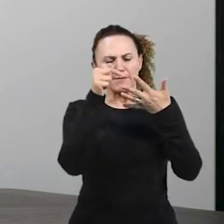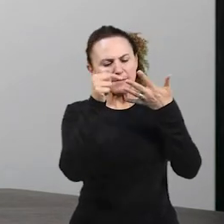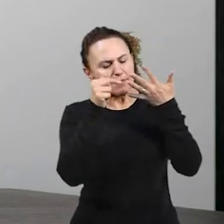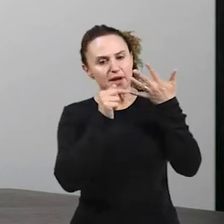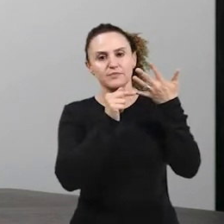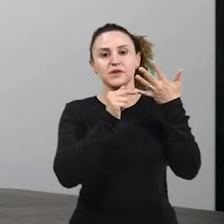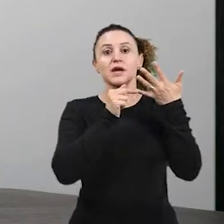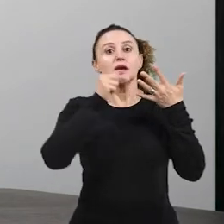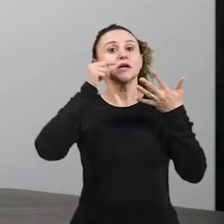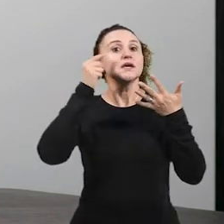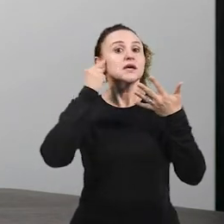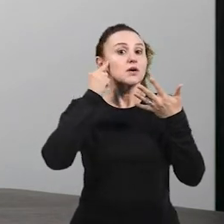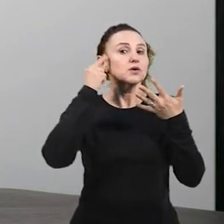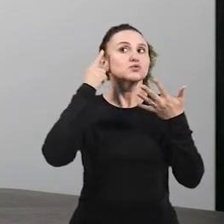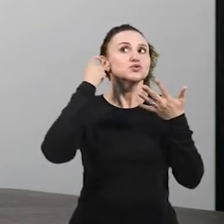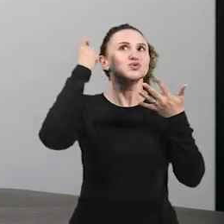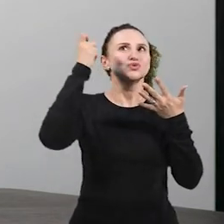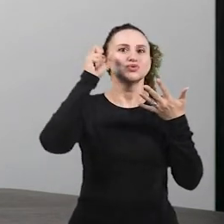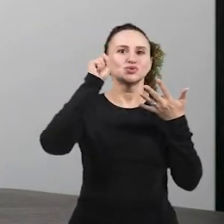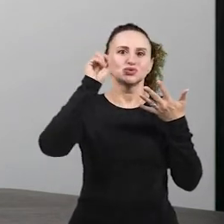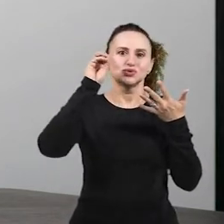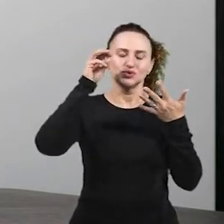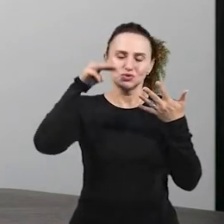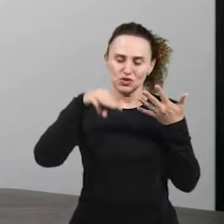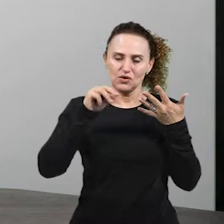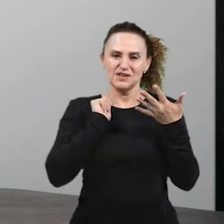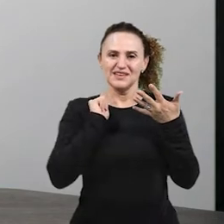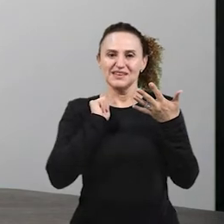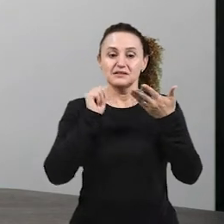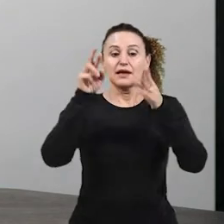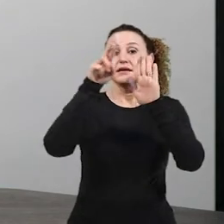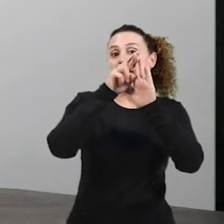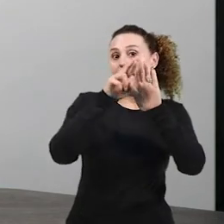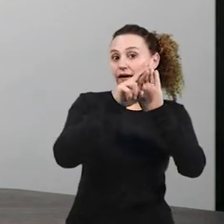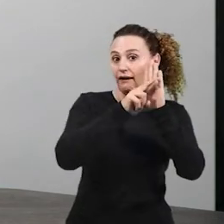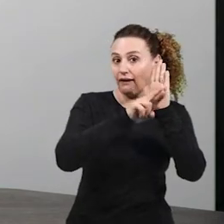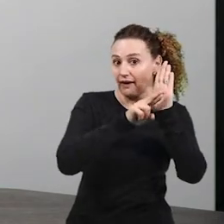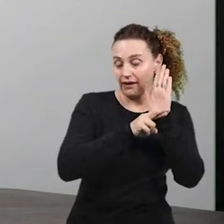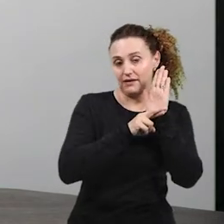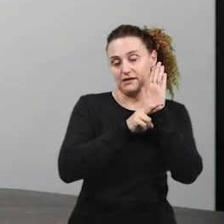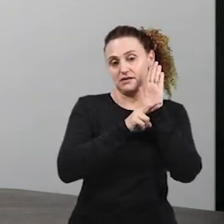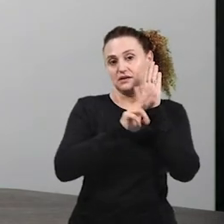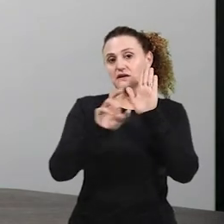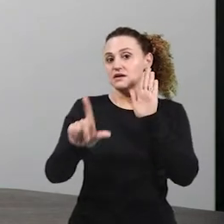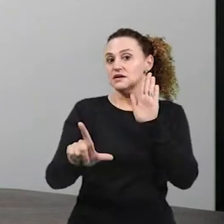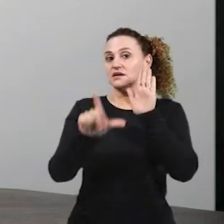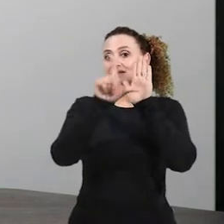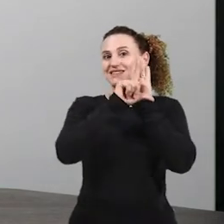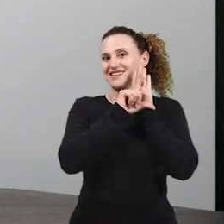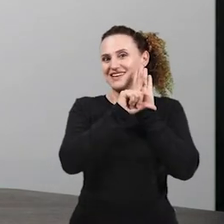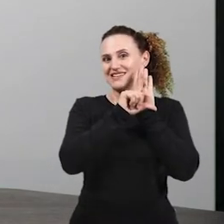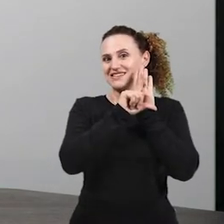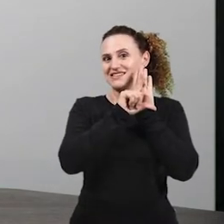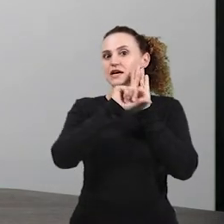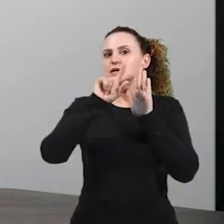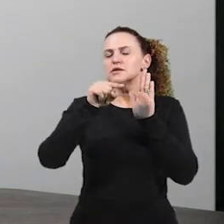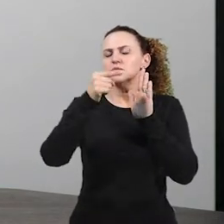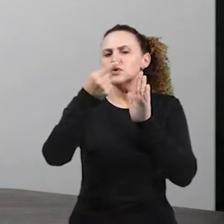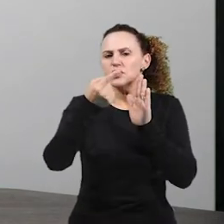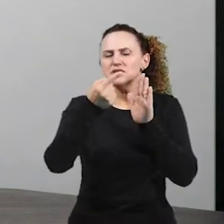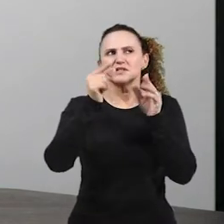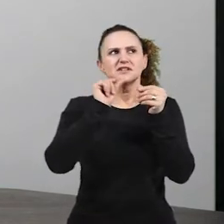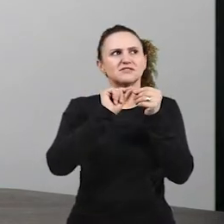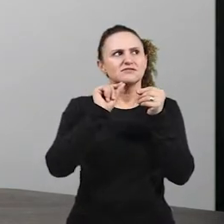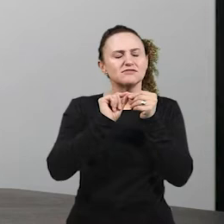regras e leis bom e depois essas esses sons vão se formando e depois toma